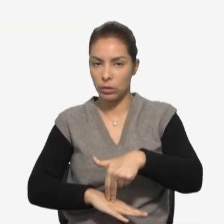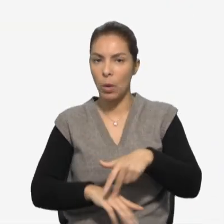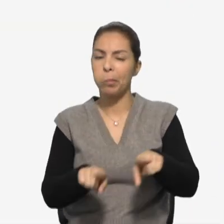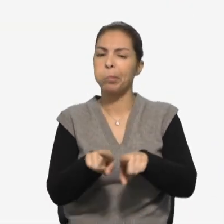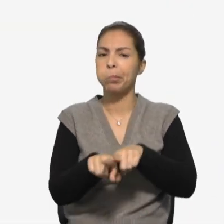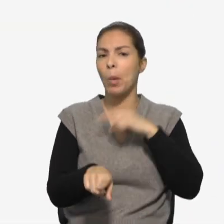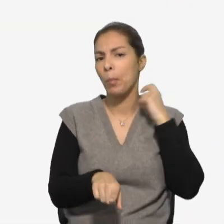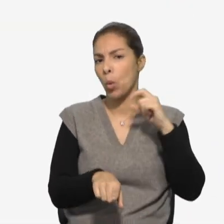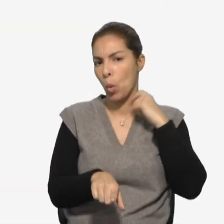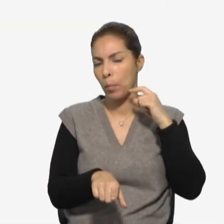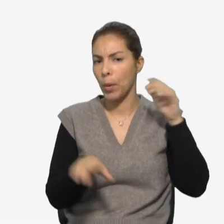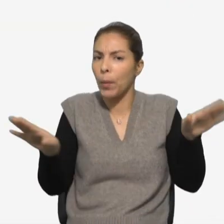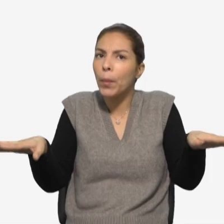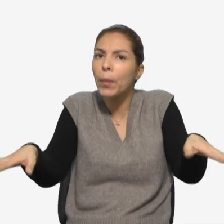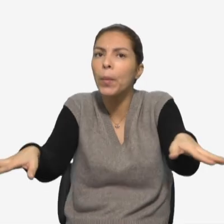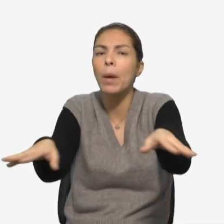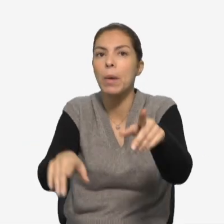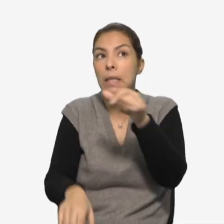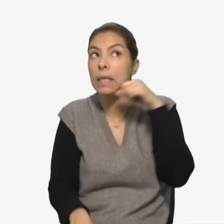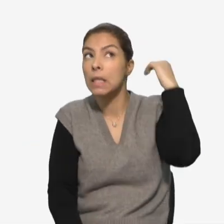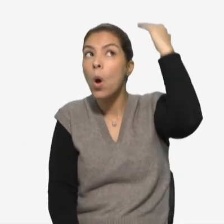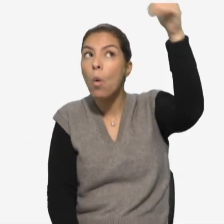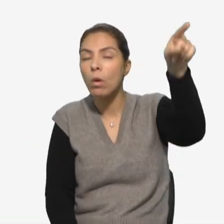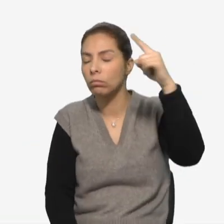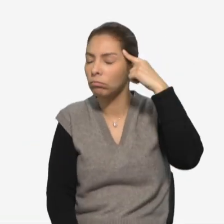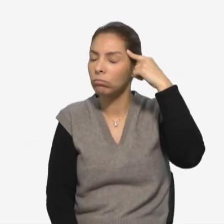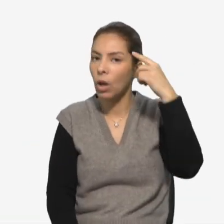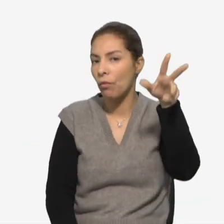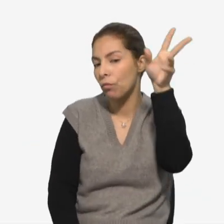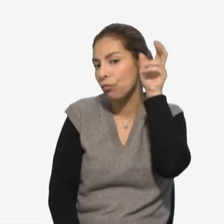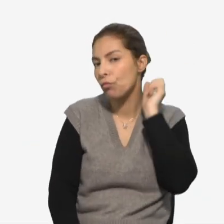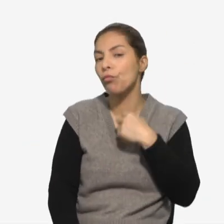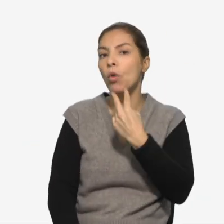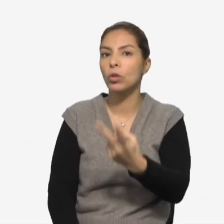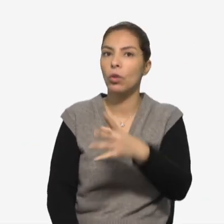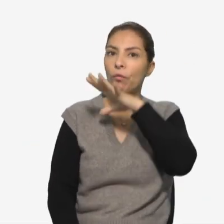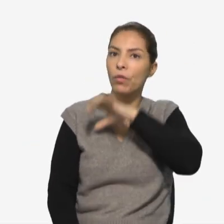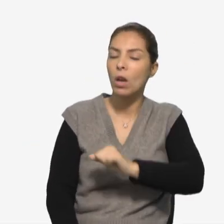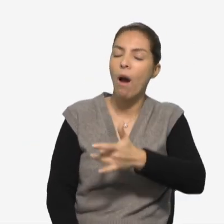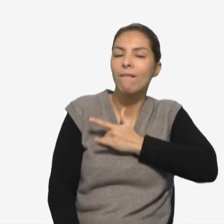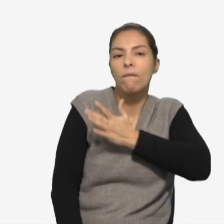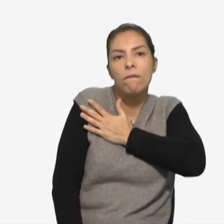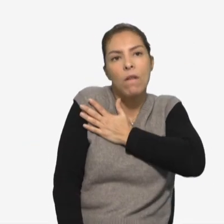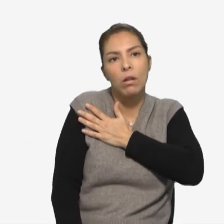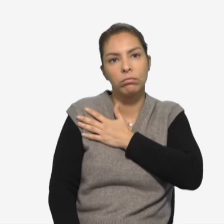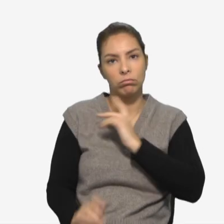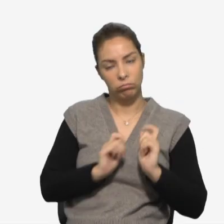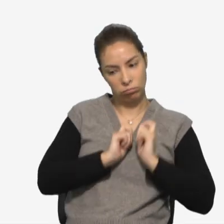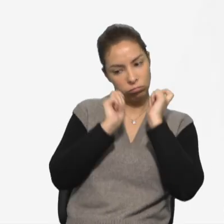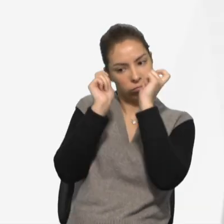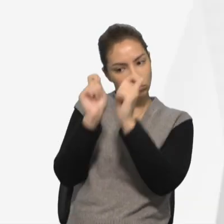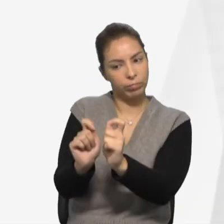céu fez-se ouvir uma voz: Tu és o meu filho muito amado. Em ti pus toda a minha